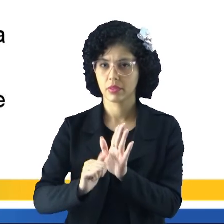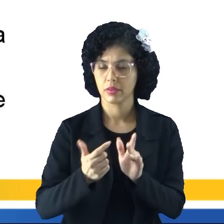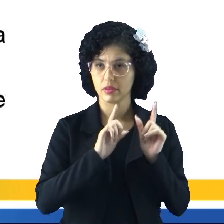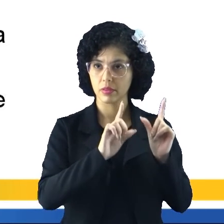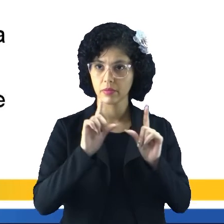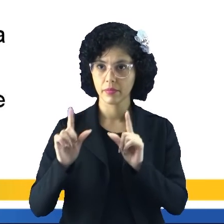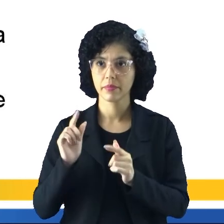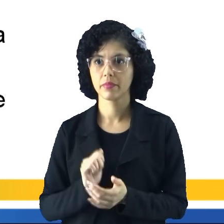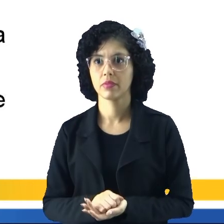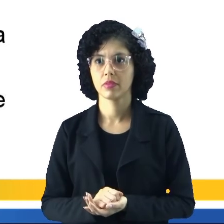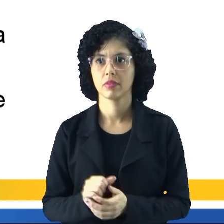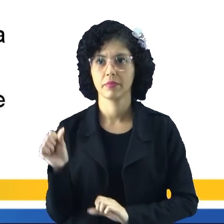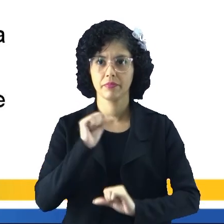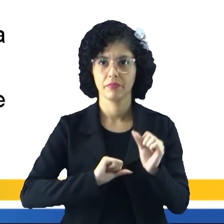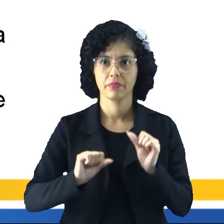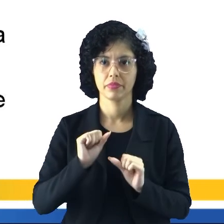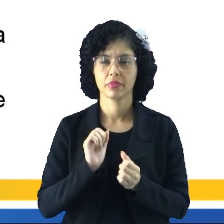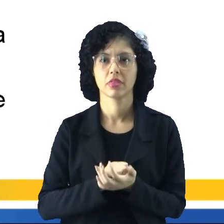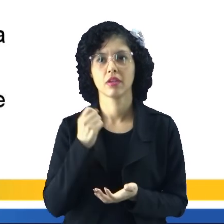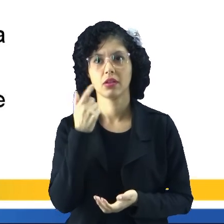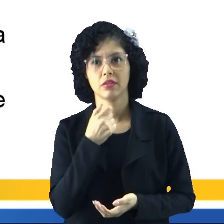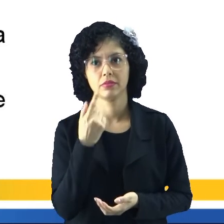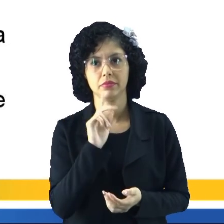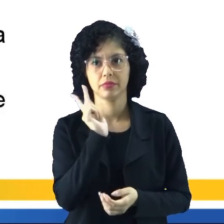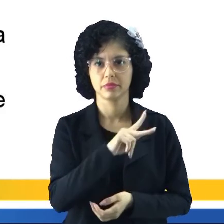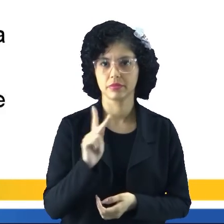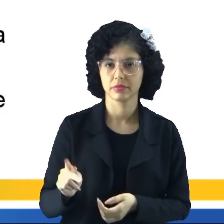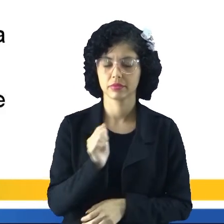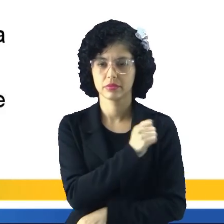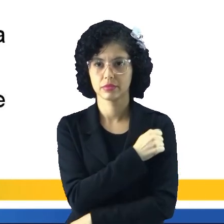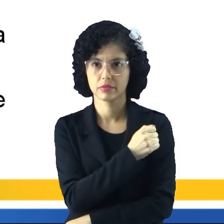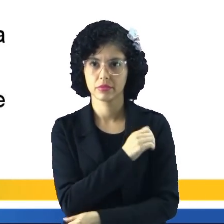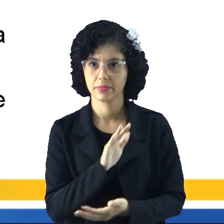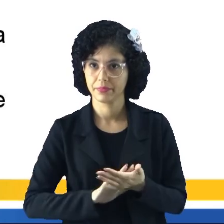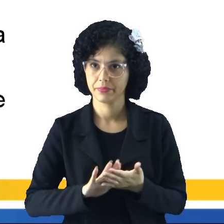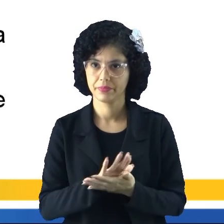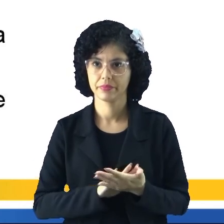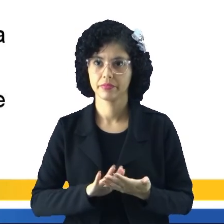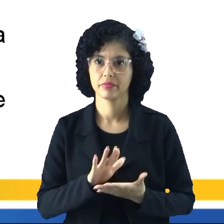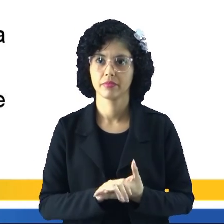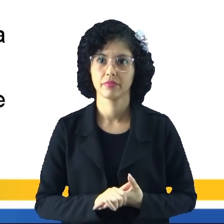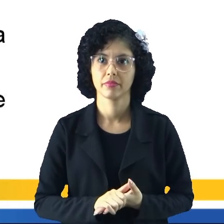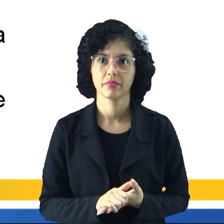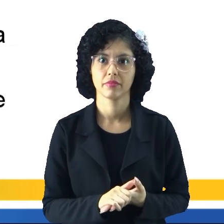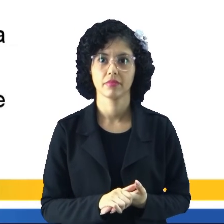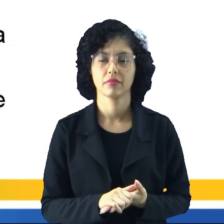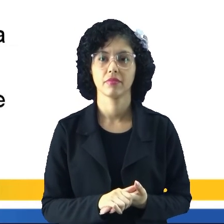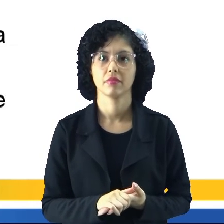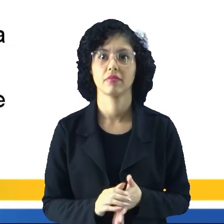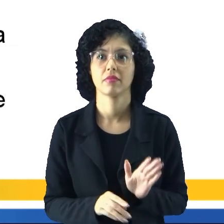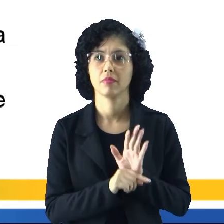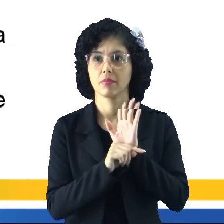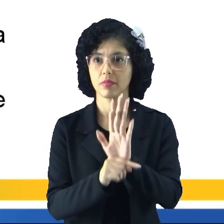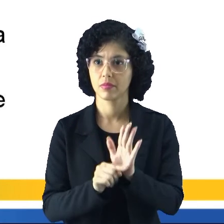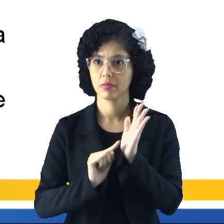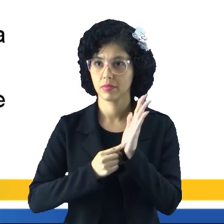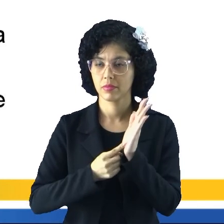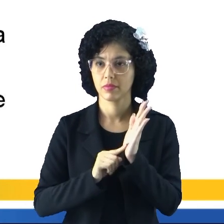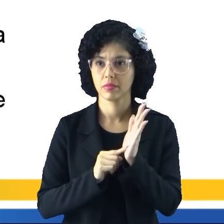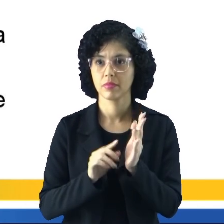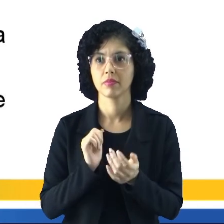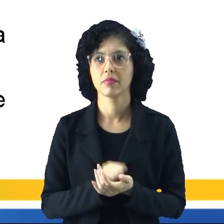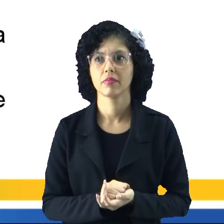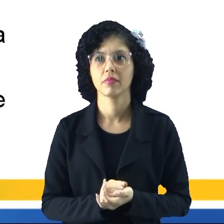apresenta já no primeiro quadro a contradição de humores nas feições da professora e do aluno, né? Nada a ver. Isso aí. Sugere com os pontos